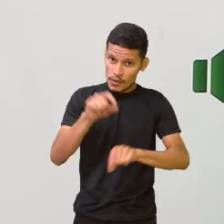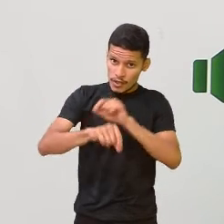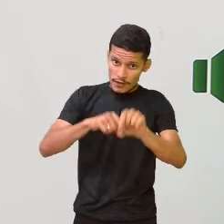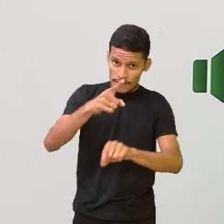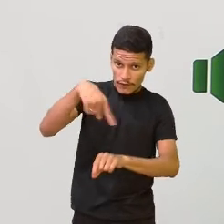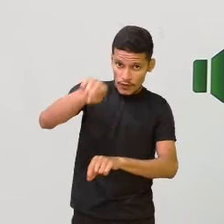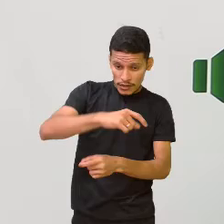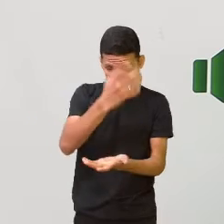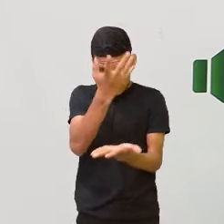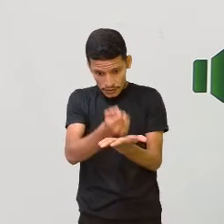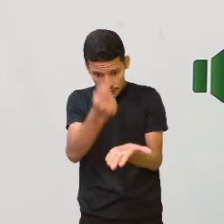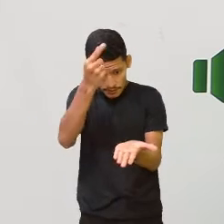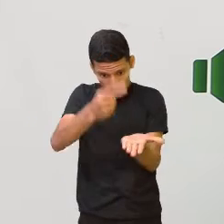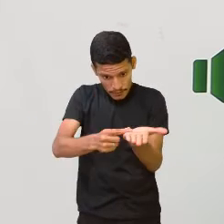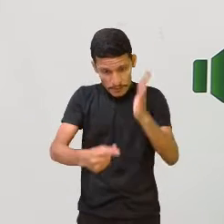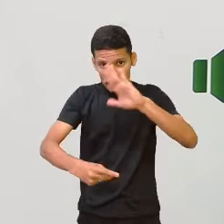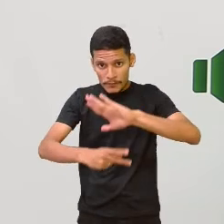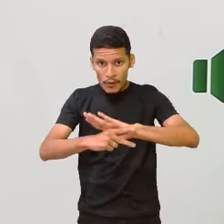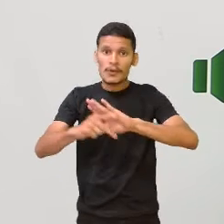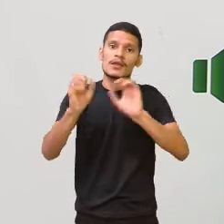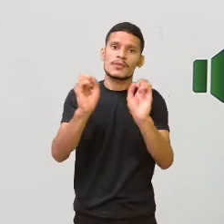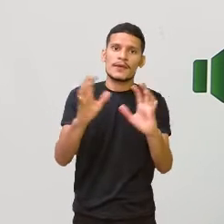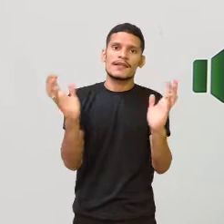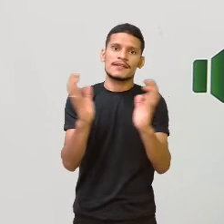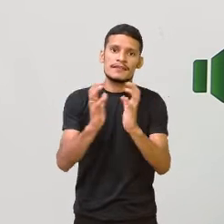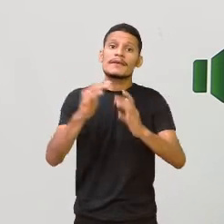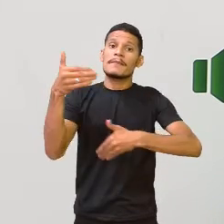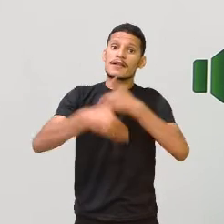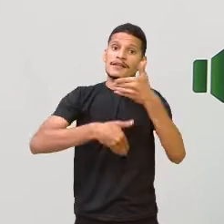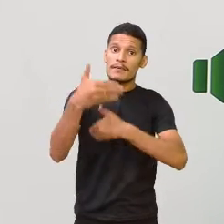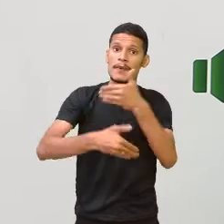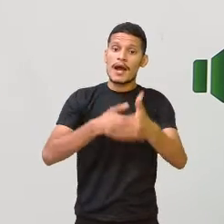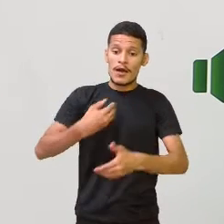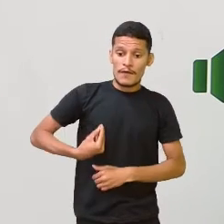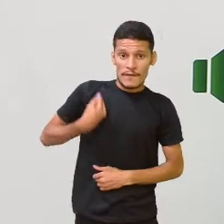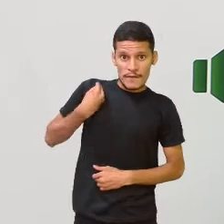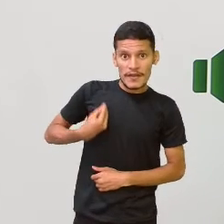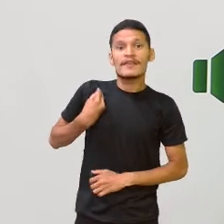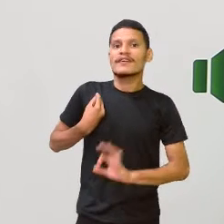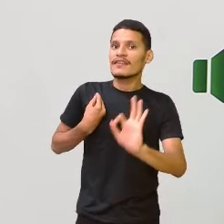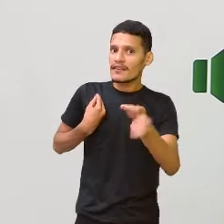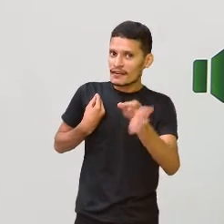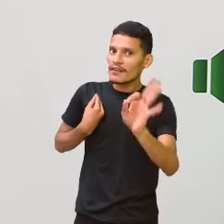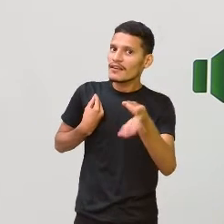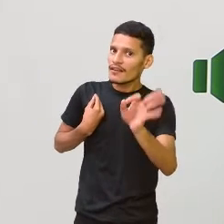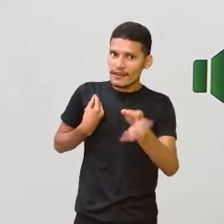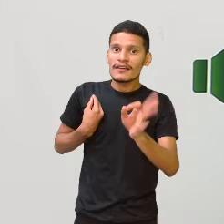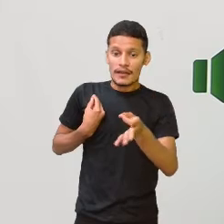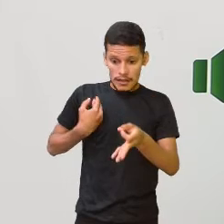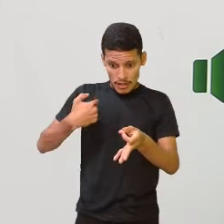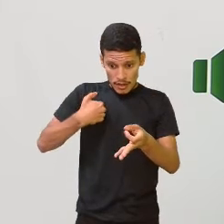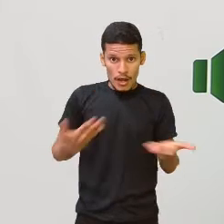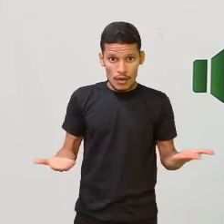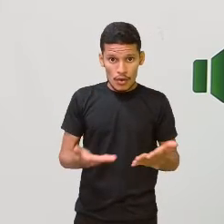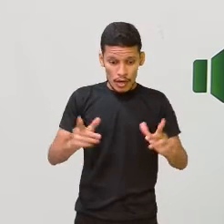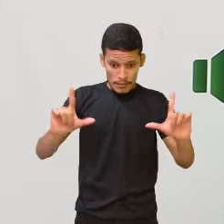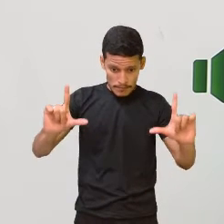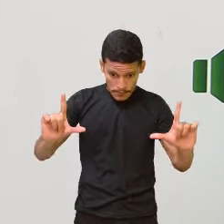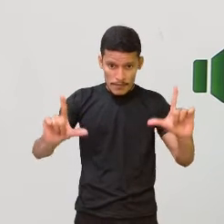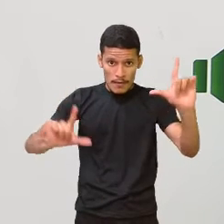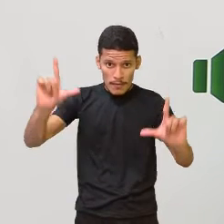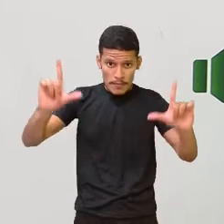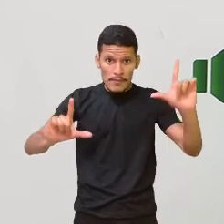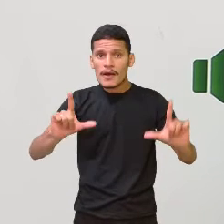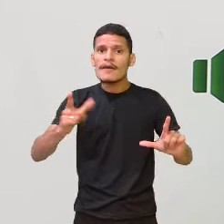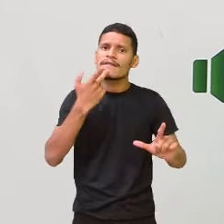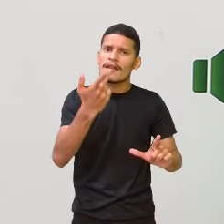o aplicativo do Educa Recife e participar ao vivo, isso mesmo. Enquanto eu estou aqui dando essa aula para você, você